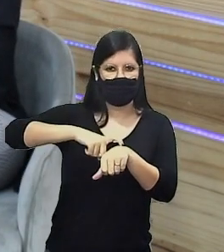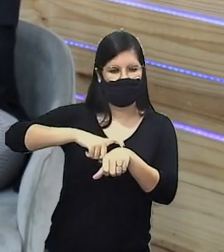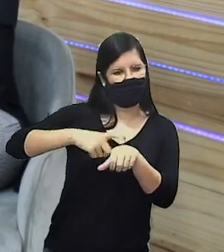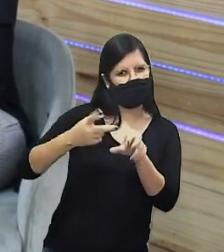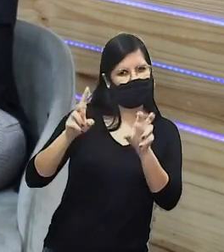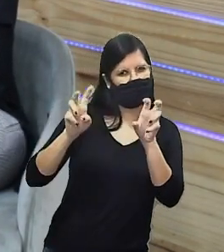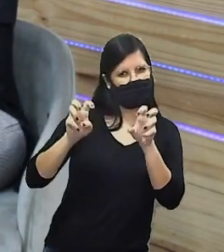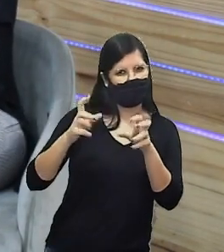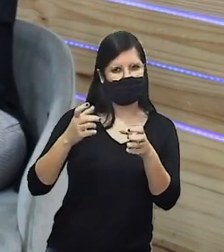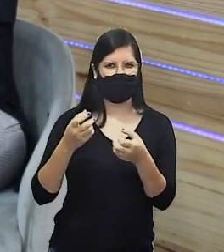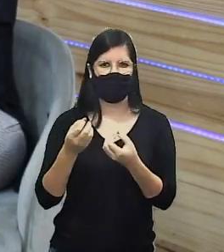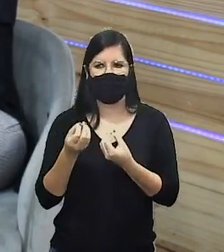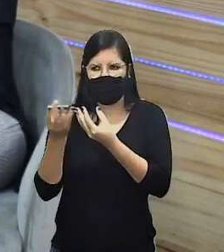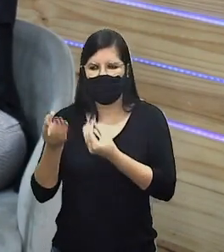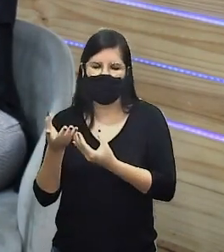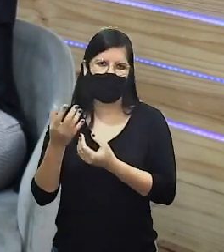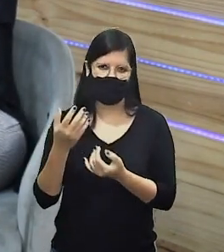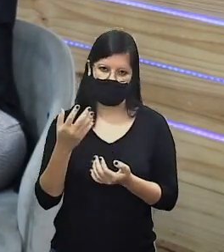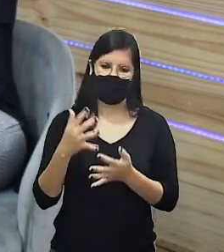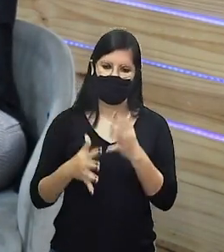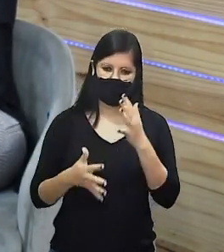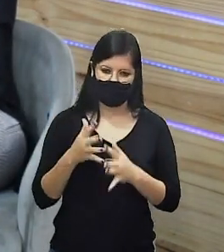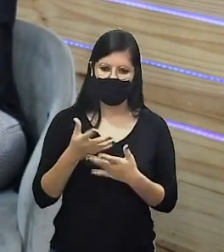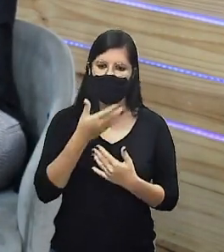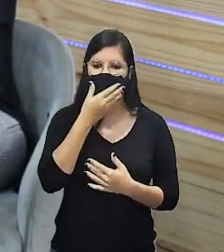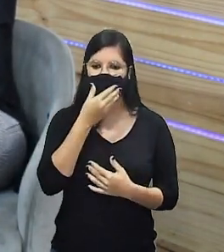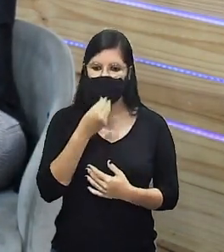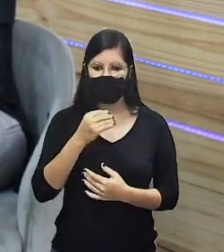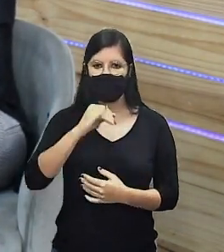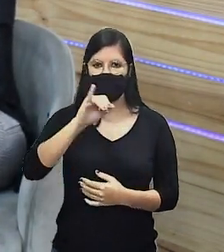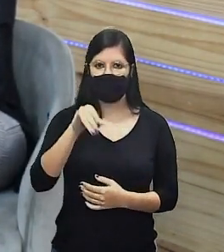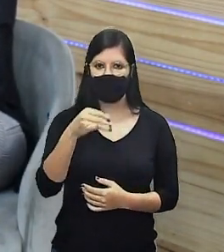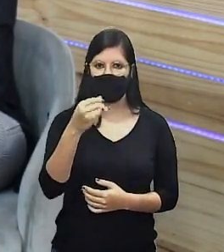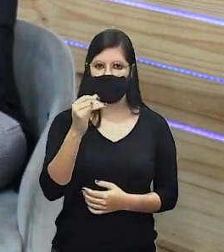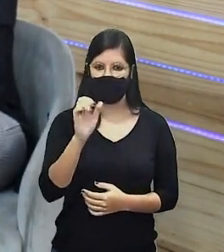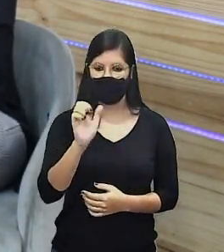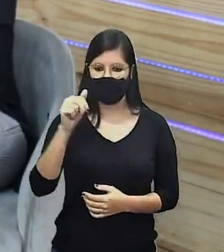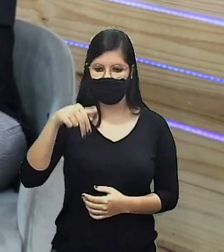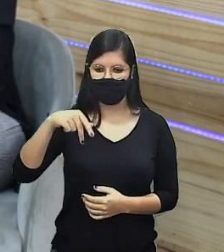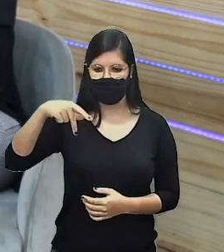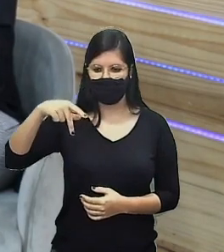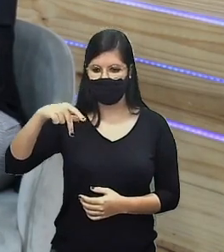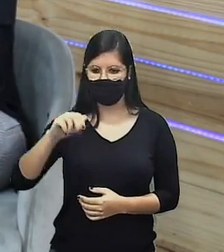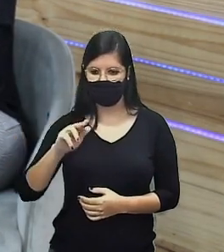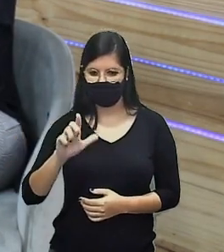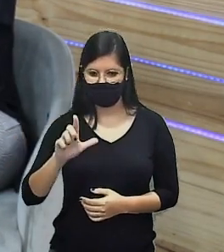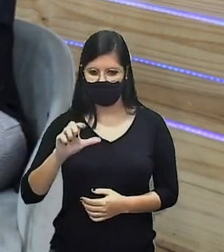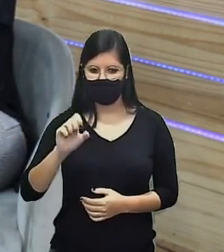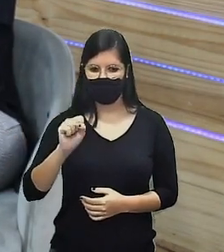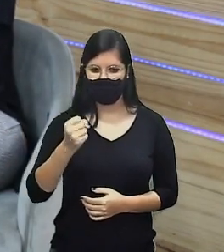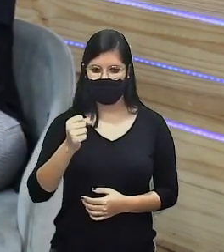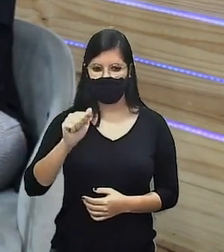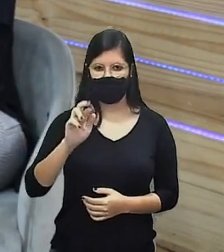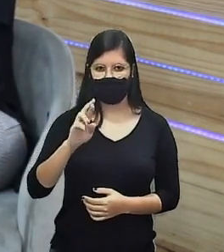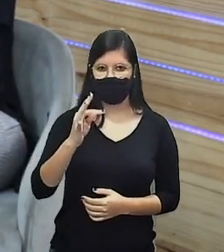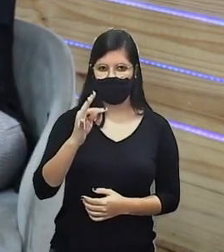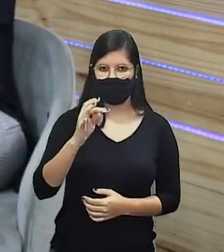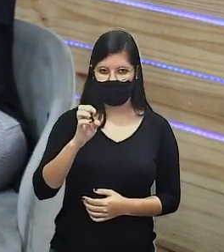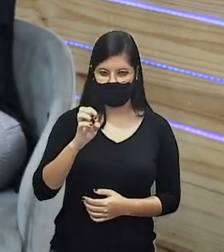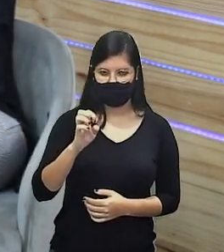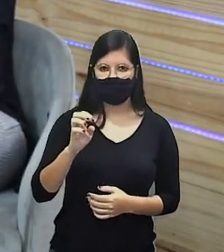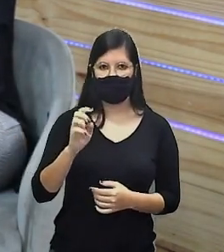né? Exatamente. Só lembrando, Jean Paul Sartre, ele fala muito bem sobre isso. Ele diz que nós todos somos, ele usa até uma palavra pesada, né? Nós